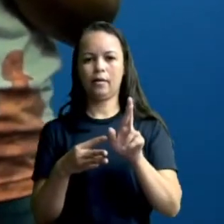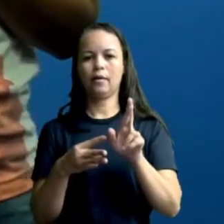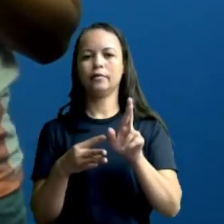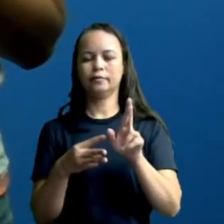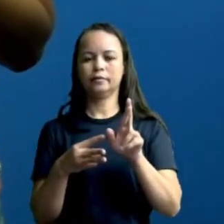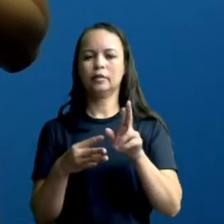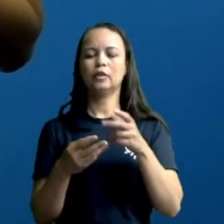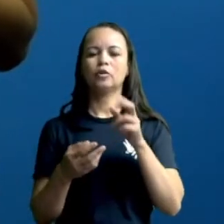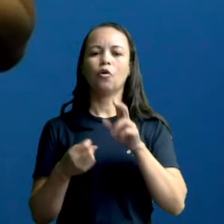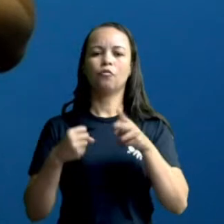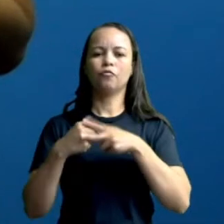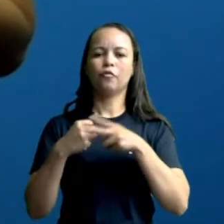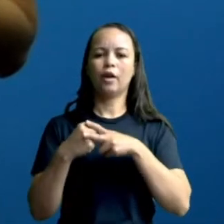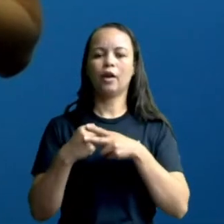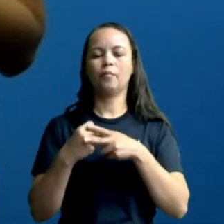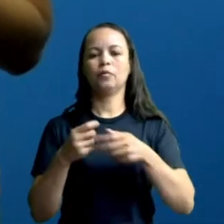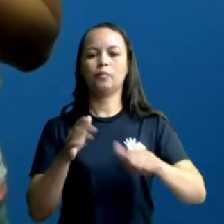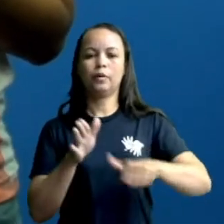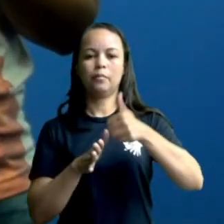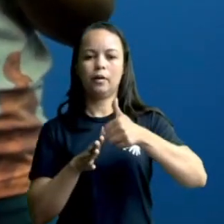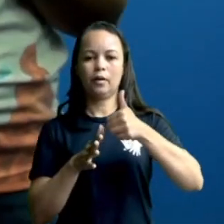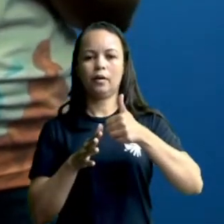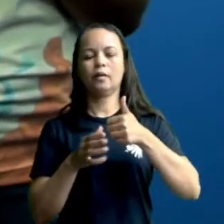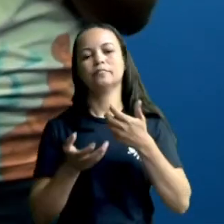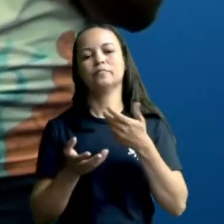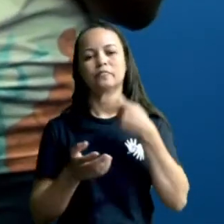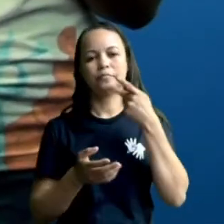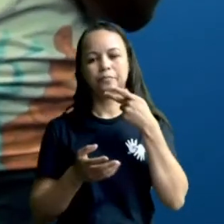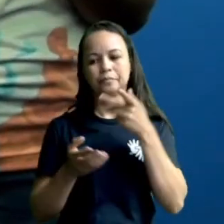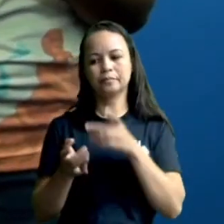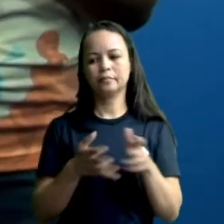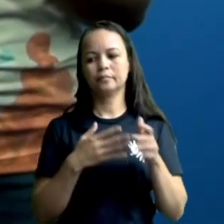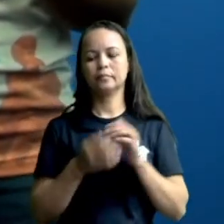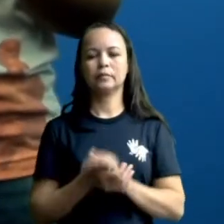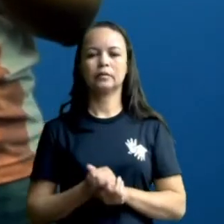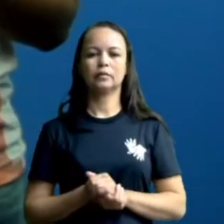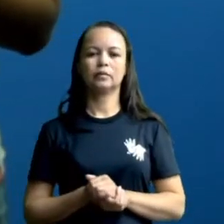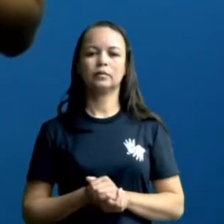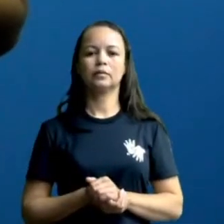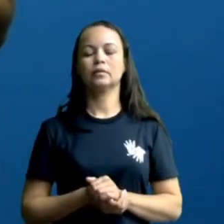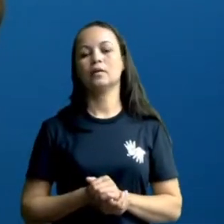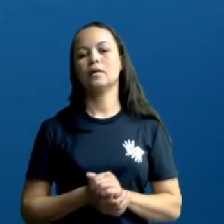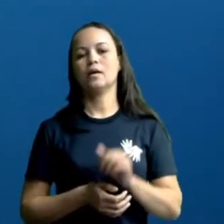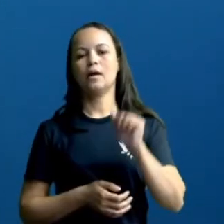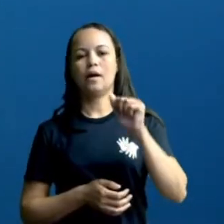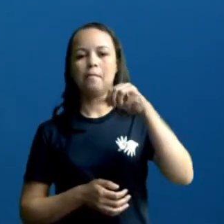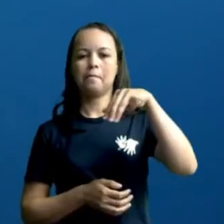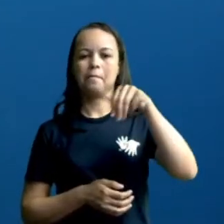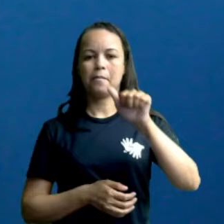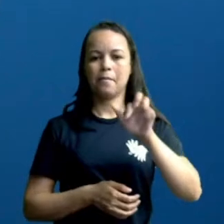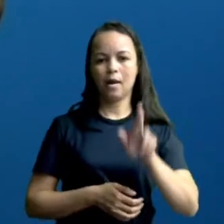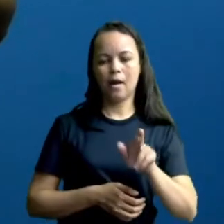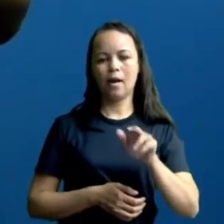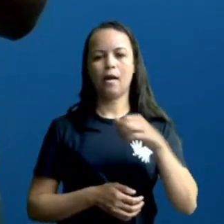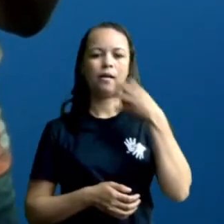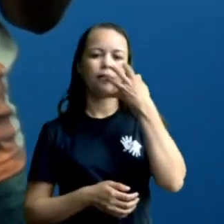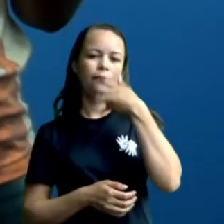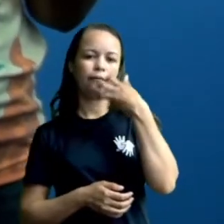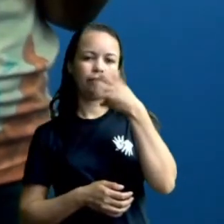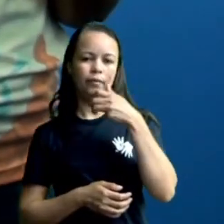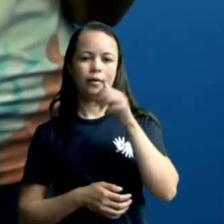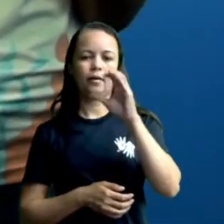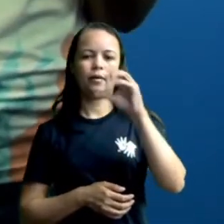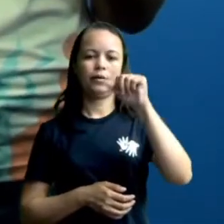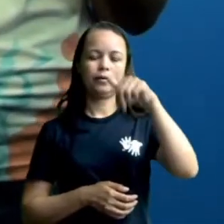que são os verbos chamados de primeira conjugação, né? Por exemplo, amar, hablar, cantar. Então, sempre que